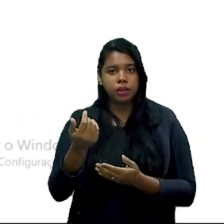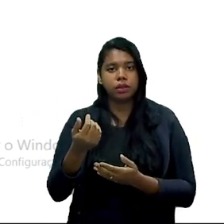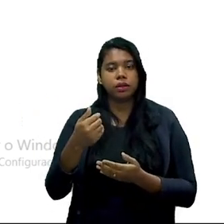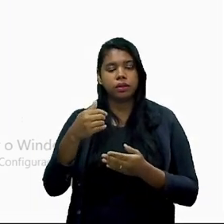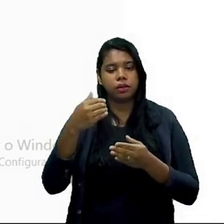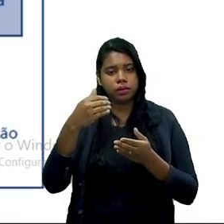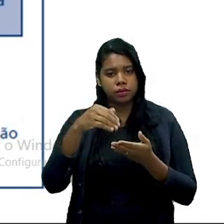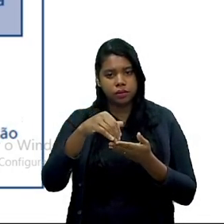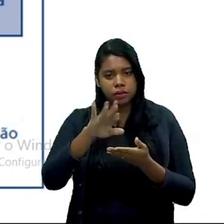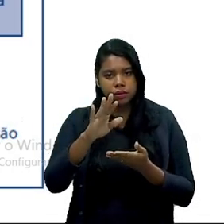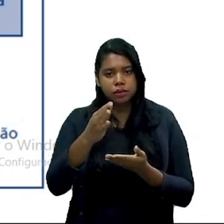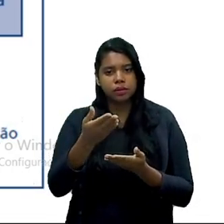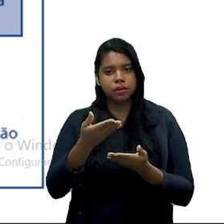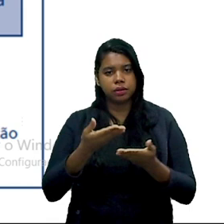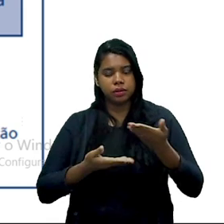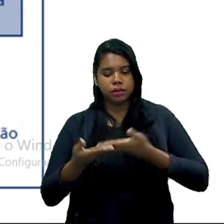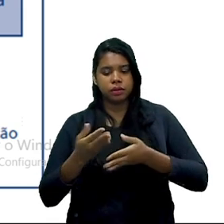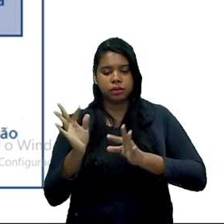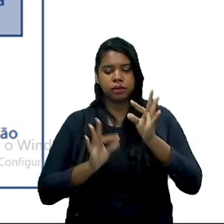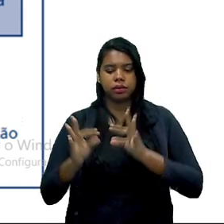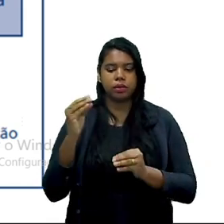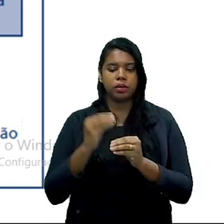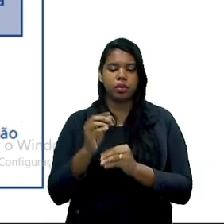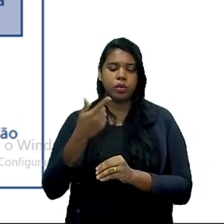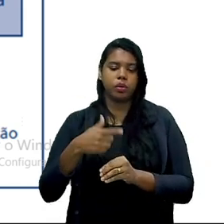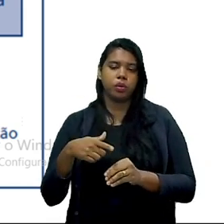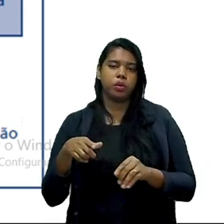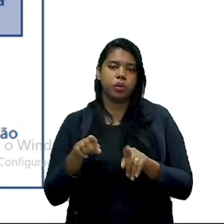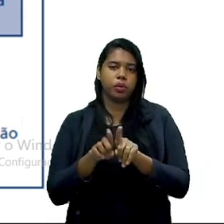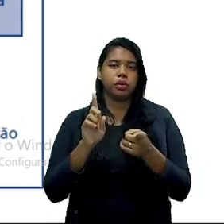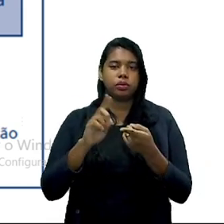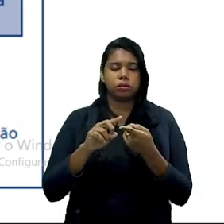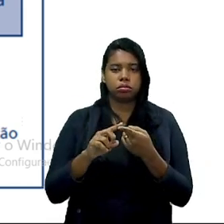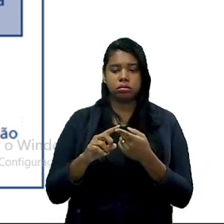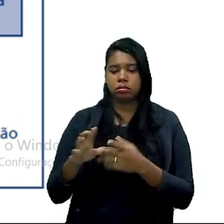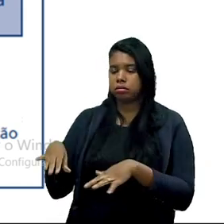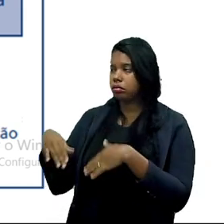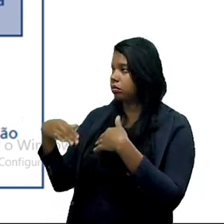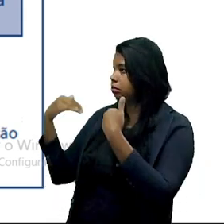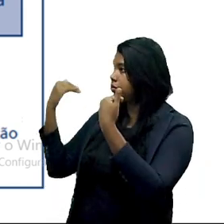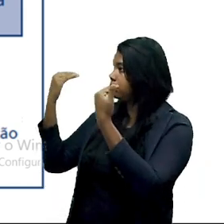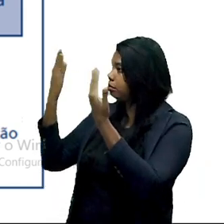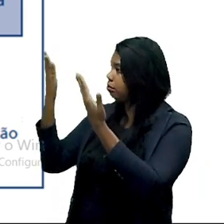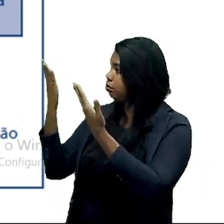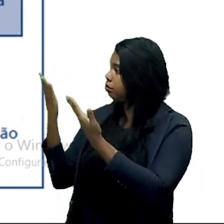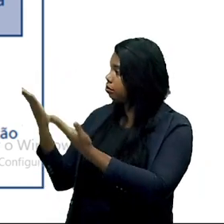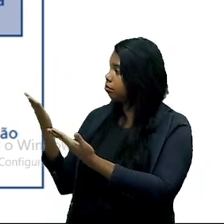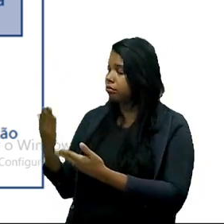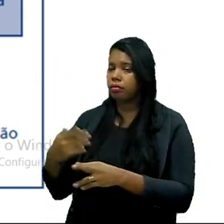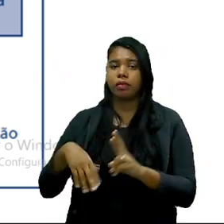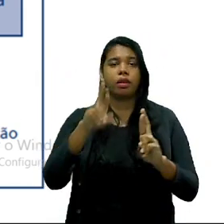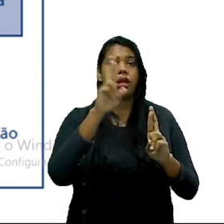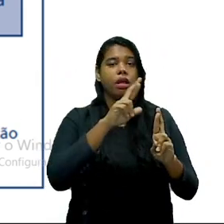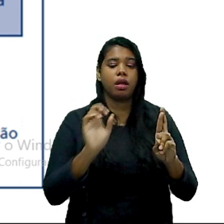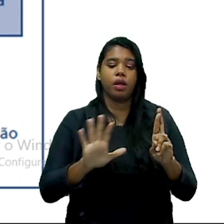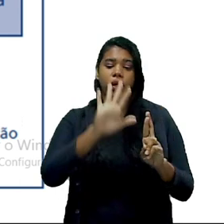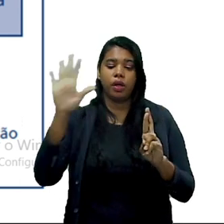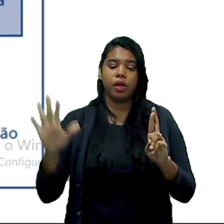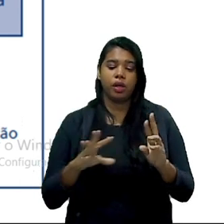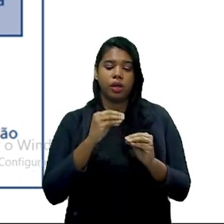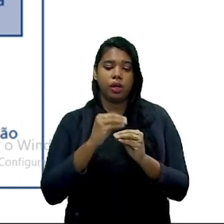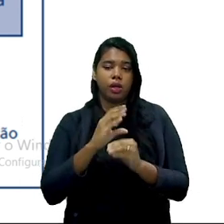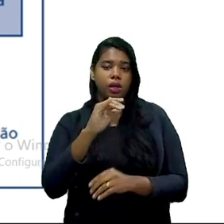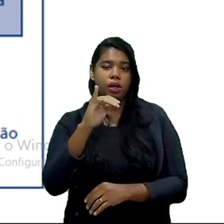diário. Mas aqui tem outro, que essa entrada e saída de dinheiro, ela se reflete justamente todo esse ciclo de